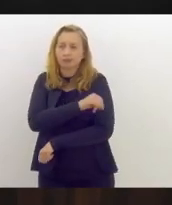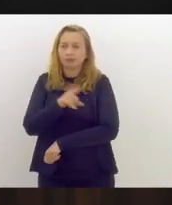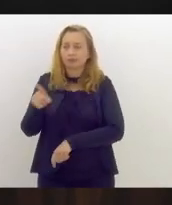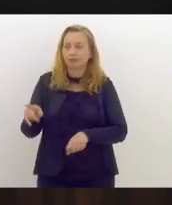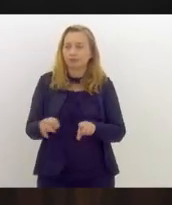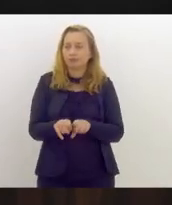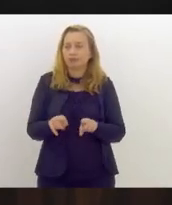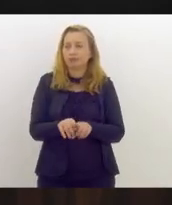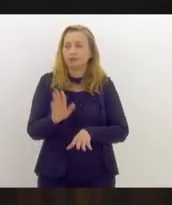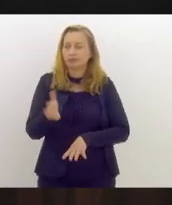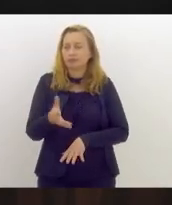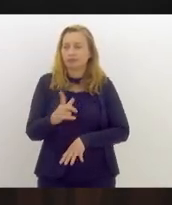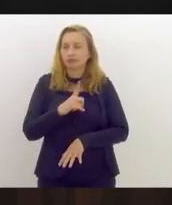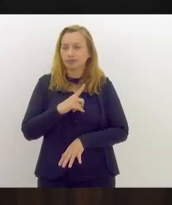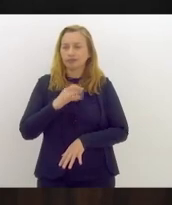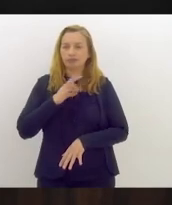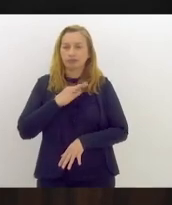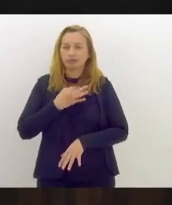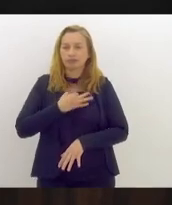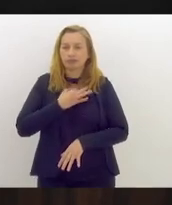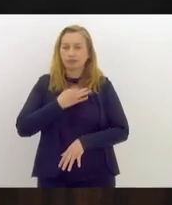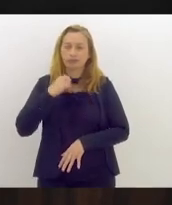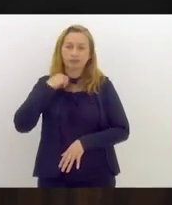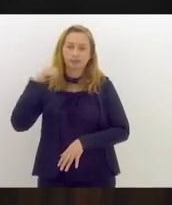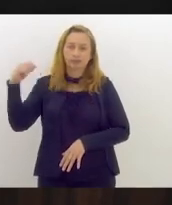já possui a medalha Tiradentes por favor